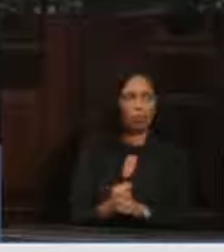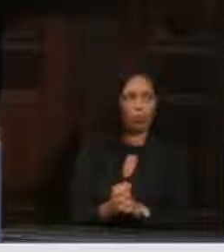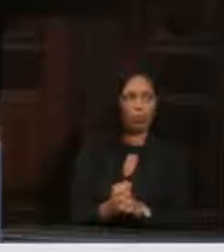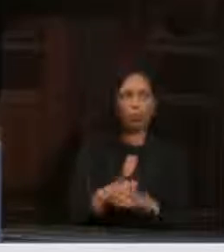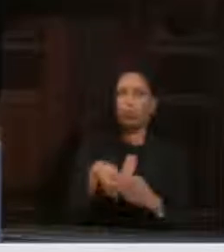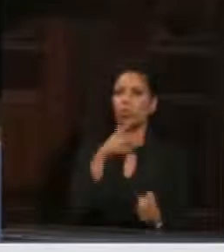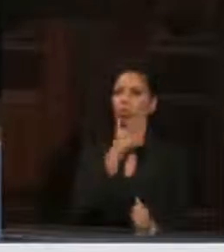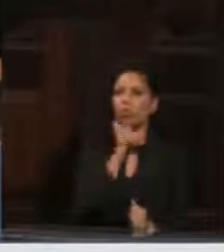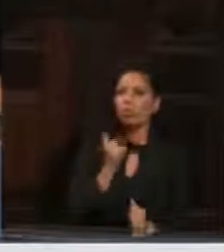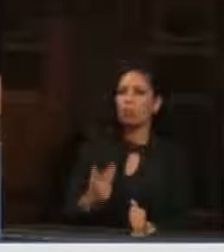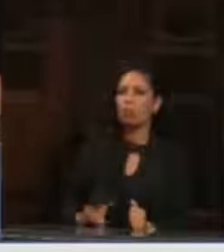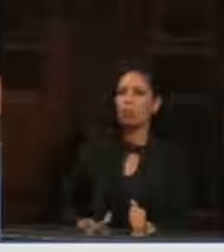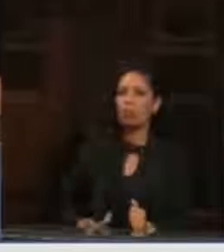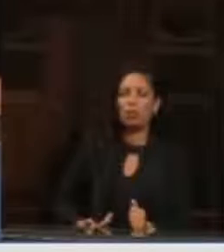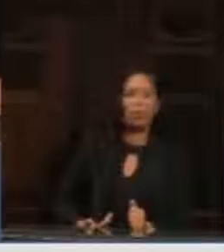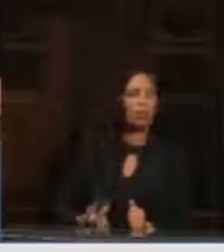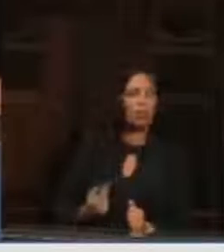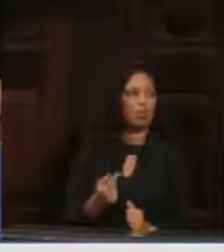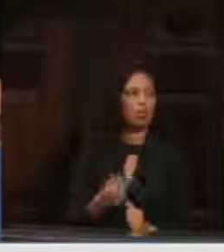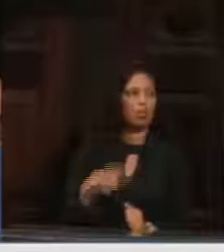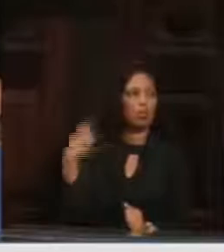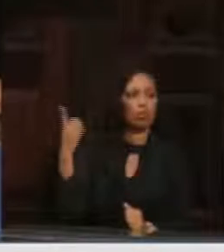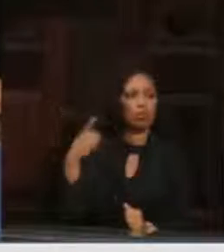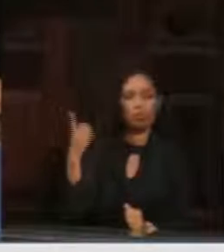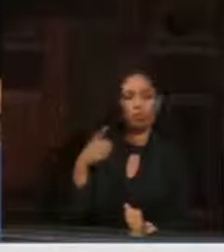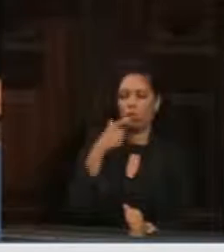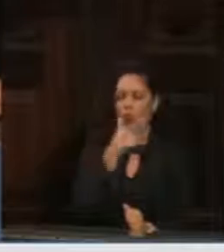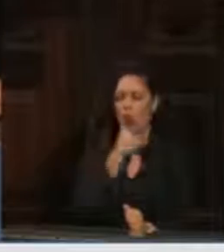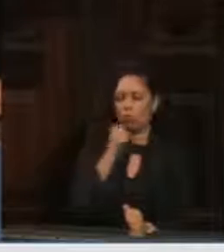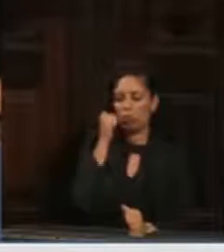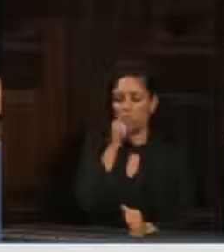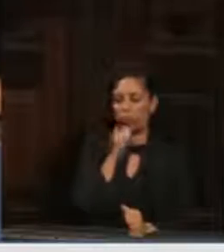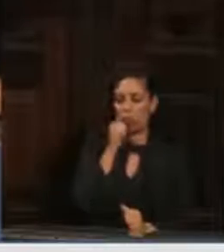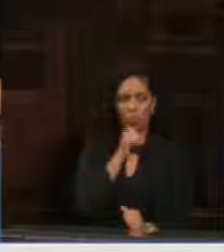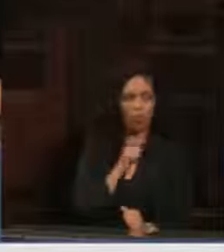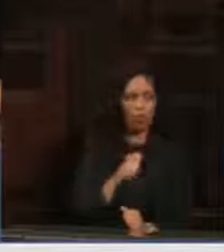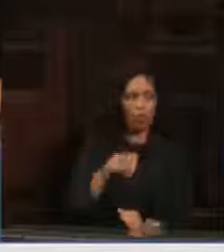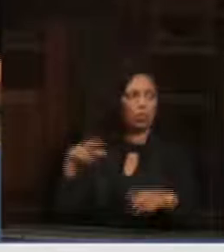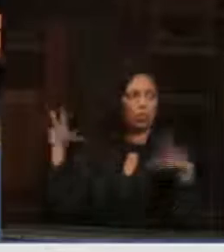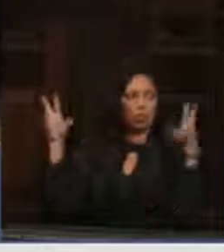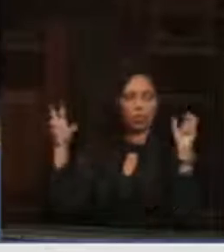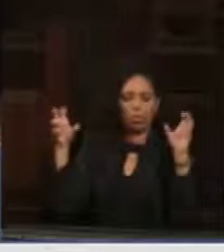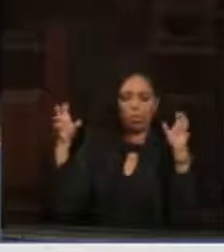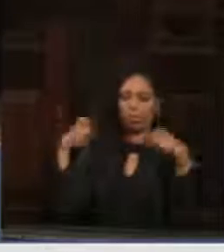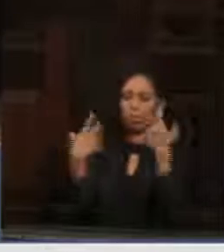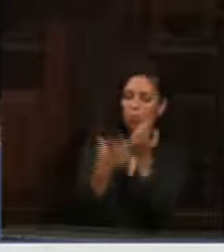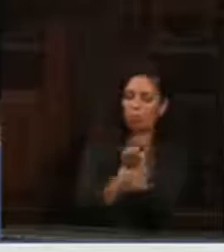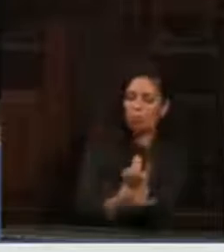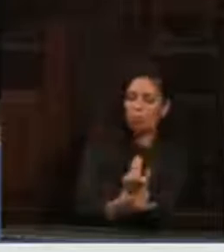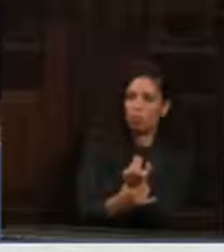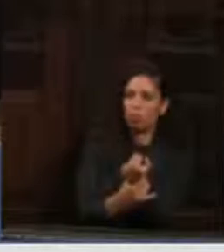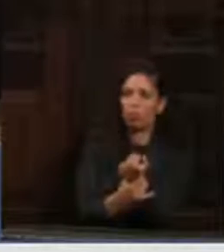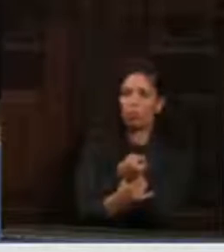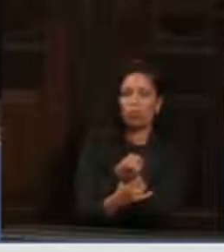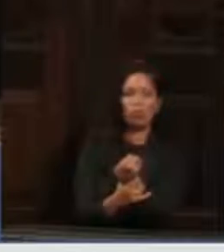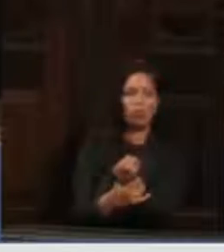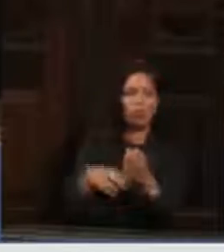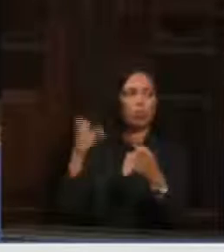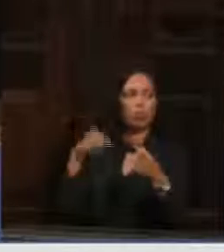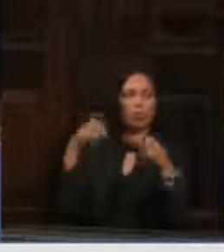Senhor presidente, deputadas e deputados, esse tema da segurança pública é um